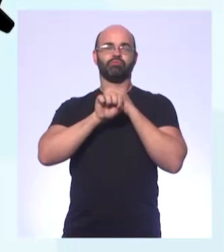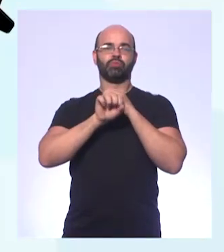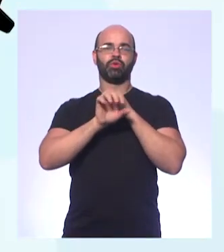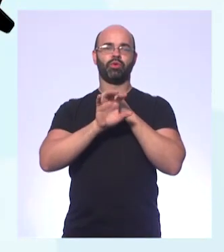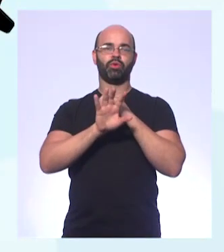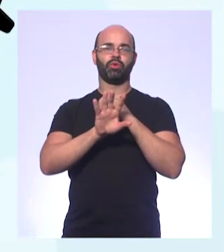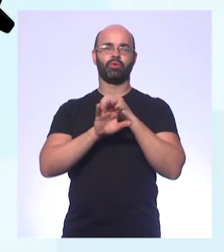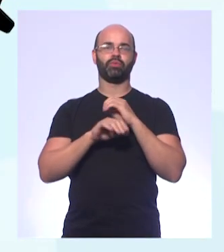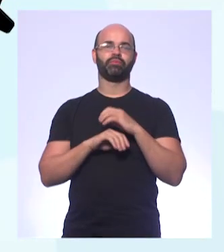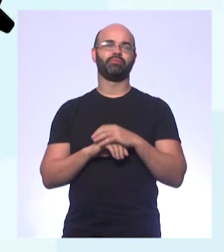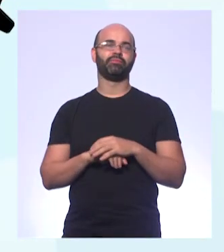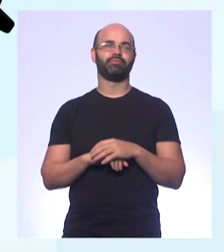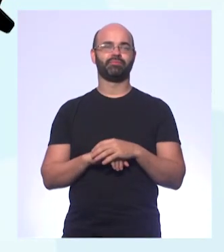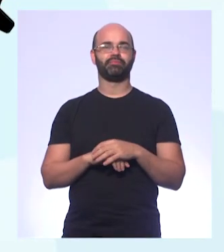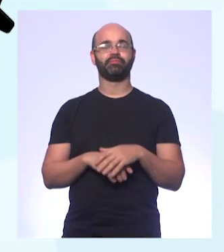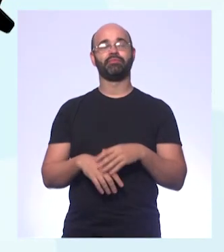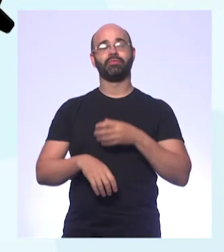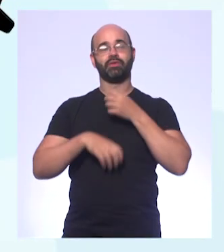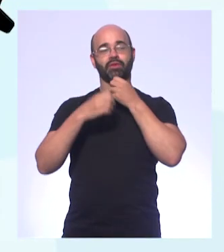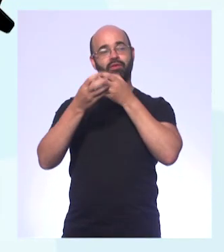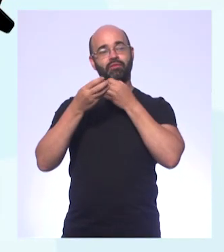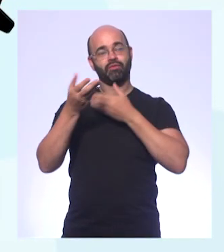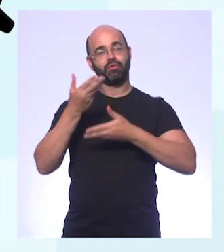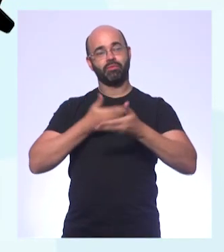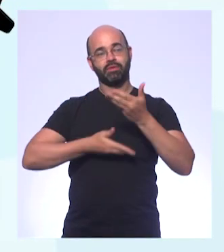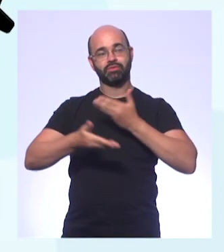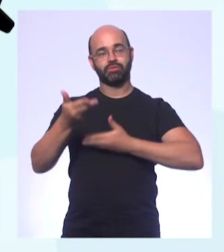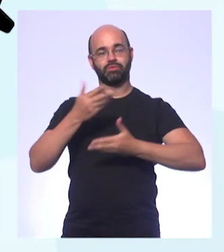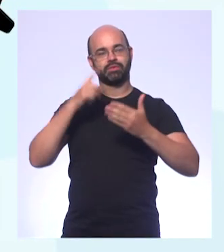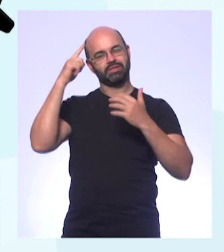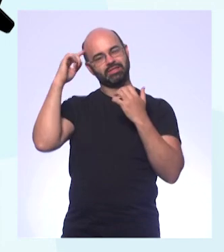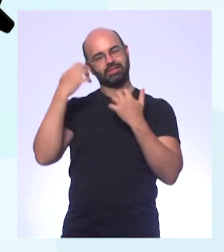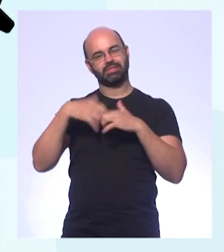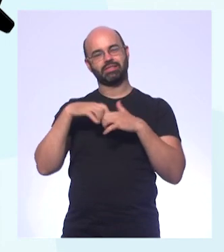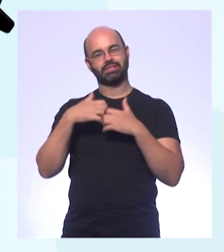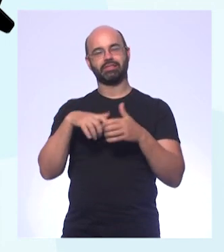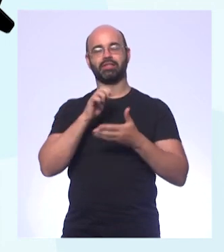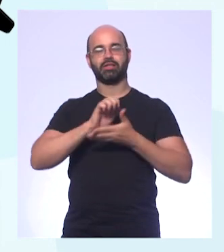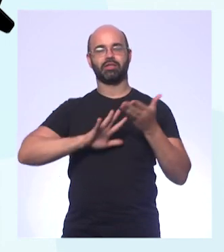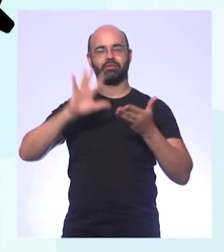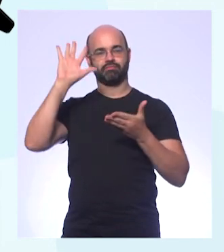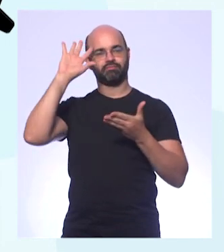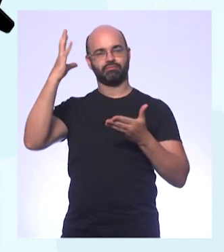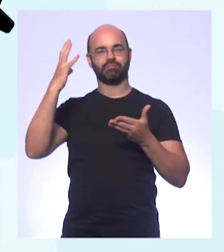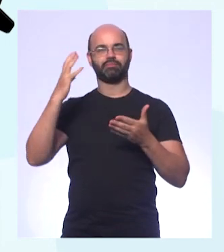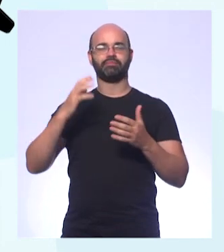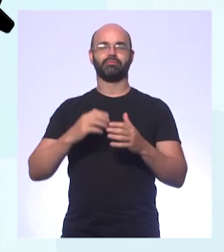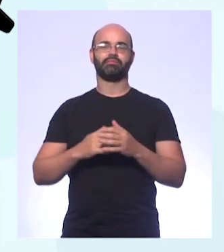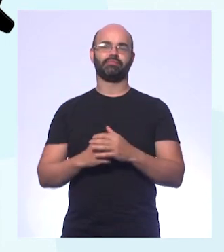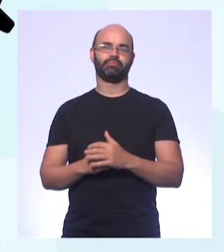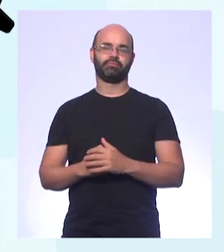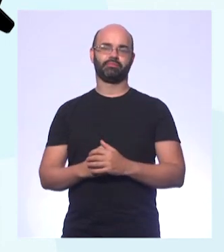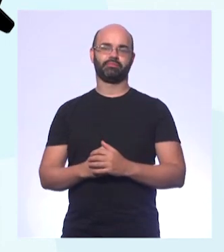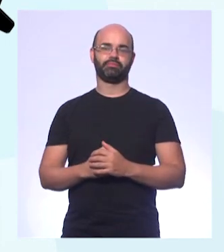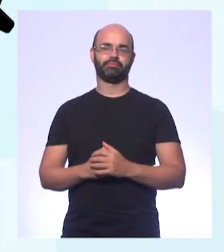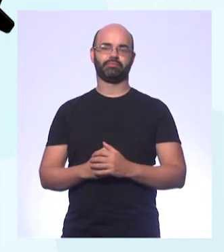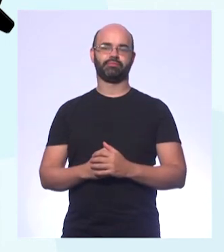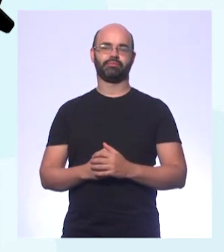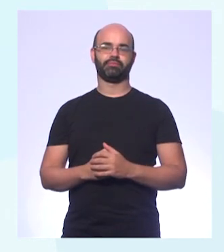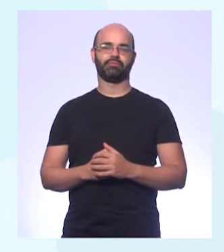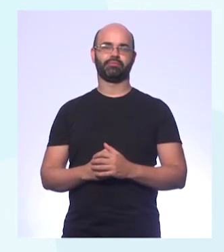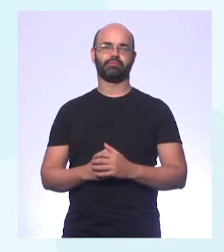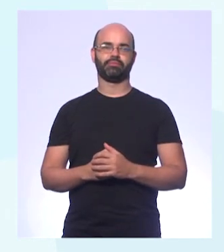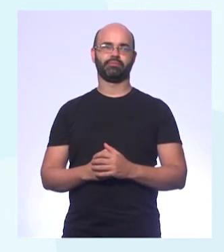Nós vamos compartilhar informações, refletir, resolver atividades, tá? E por